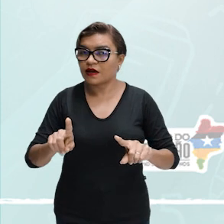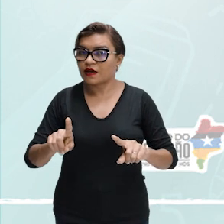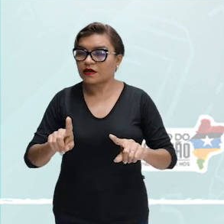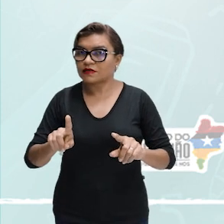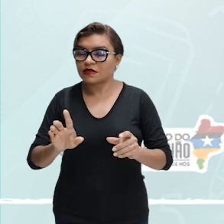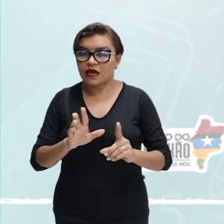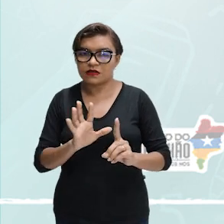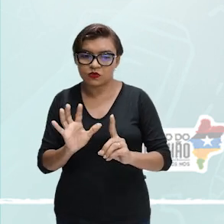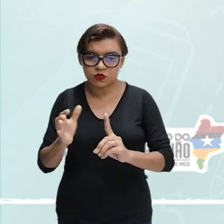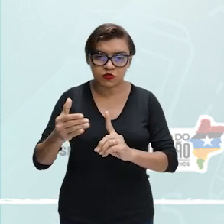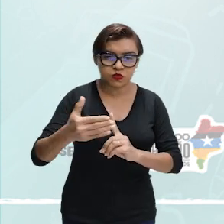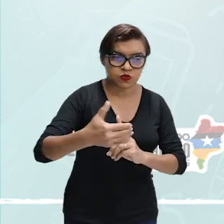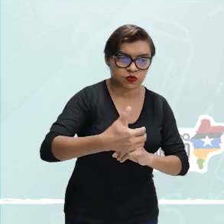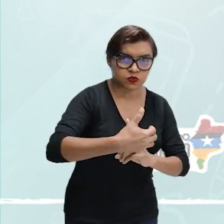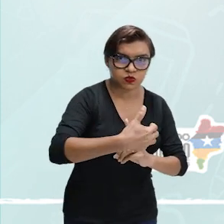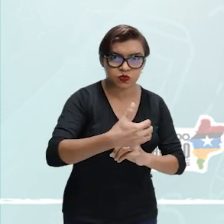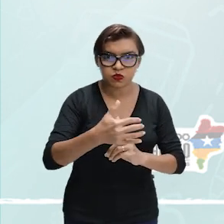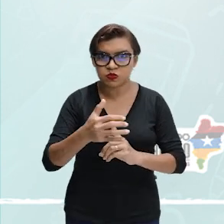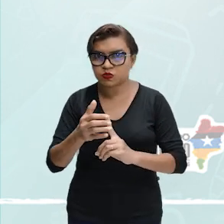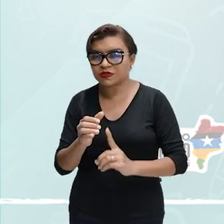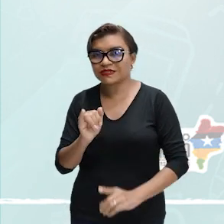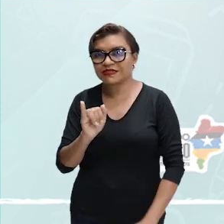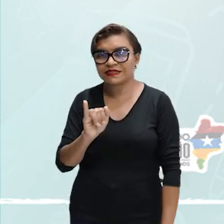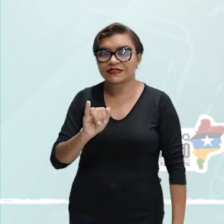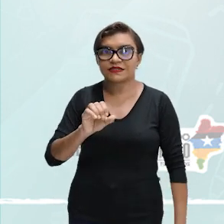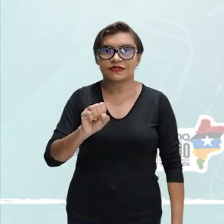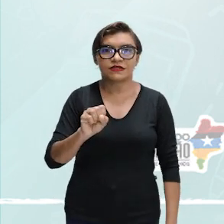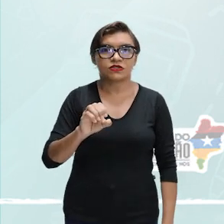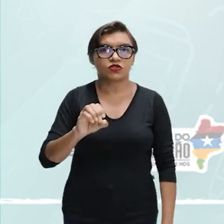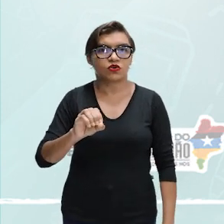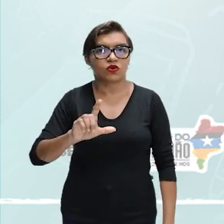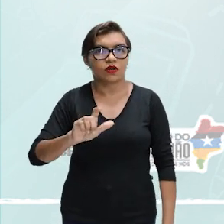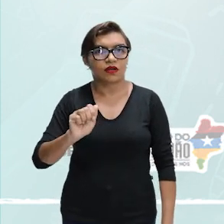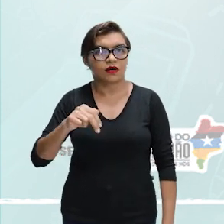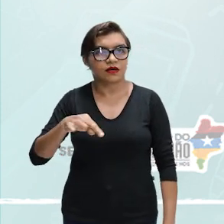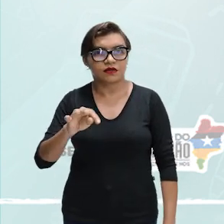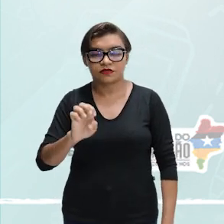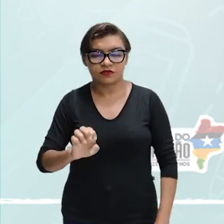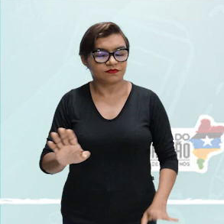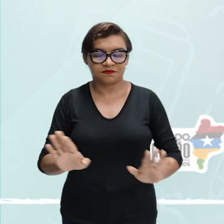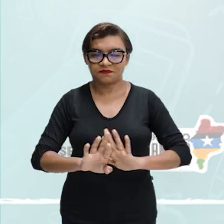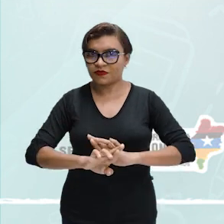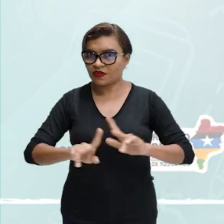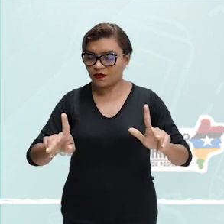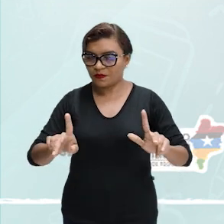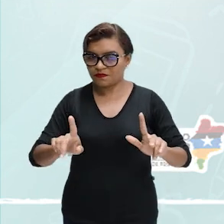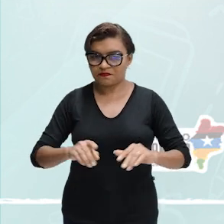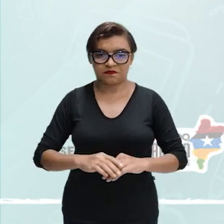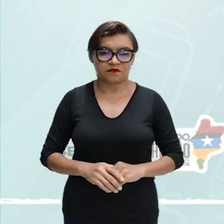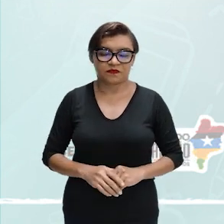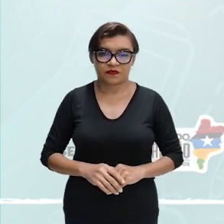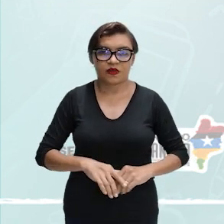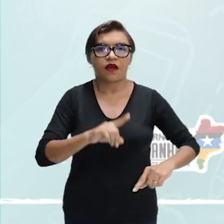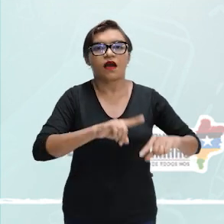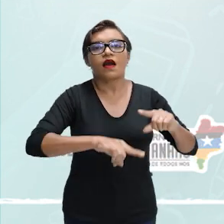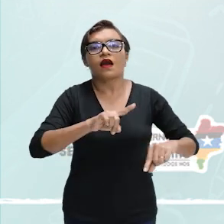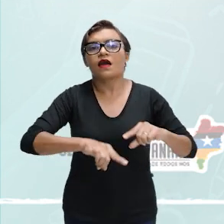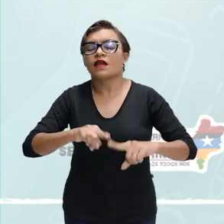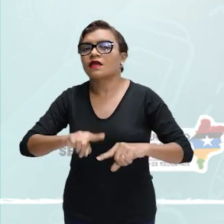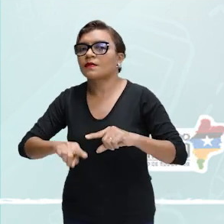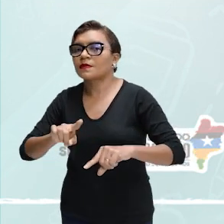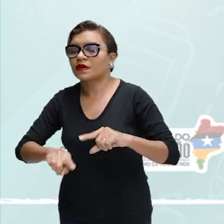certo? Então, eles possuem uma baixa condutividade elétrica. Esses elementos estão entre os condutores e